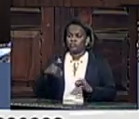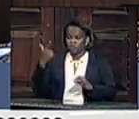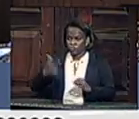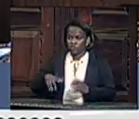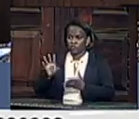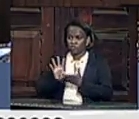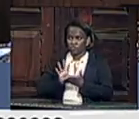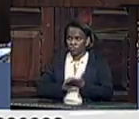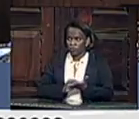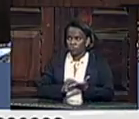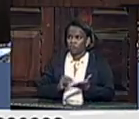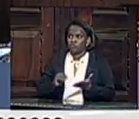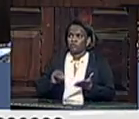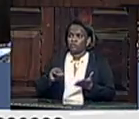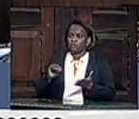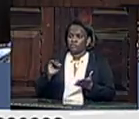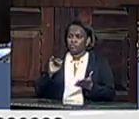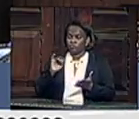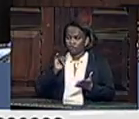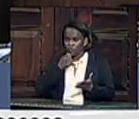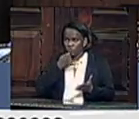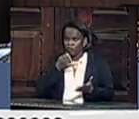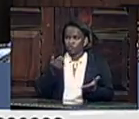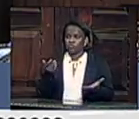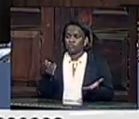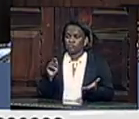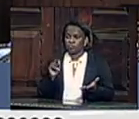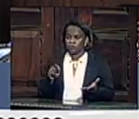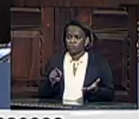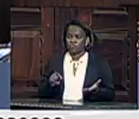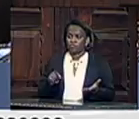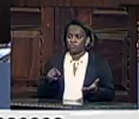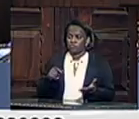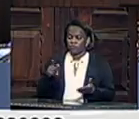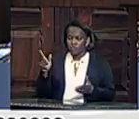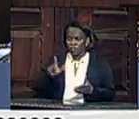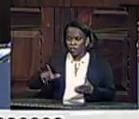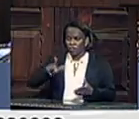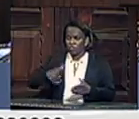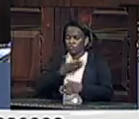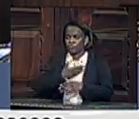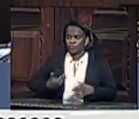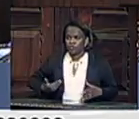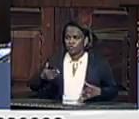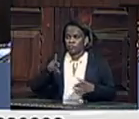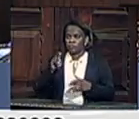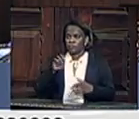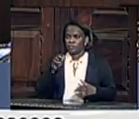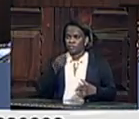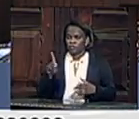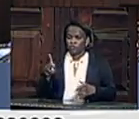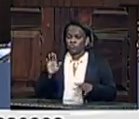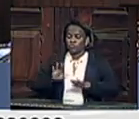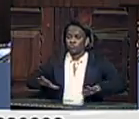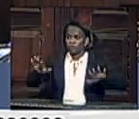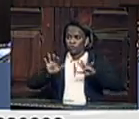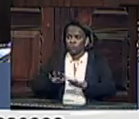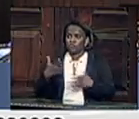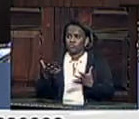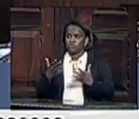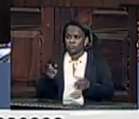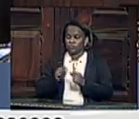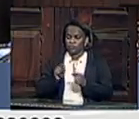reproduz de forma lamentável a lógica do governo Pezão de, em todos os casos,